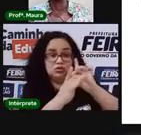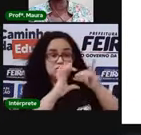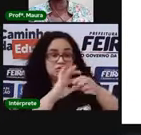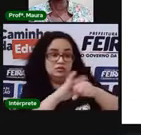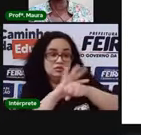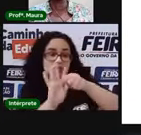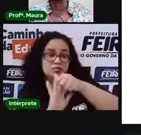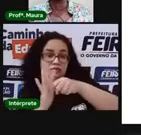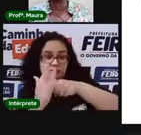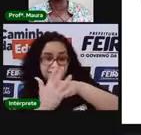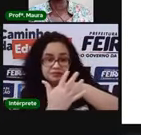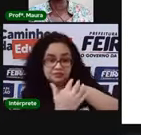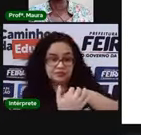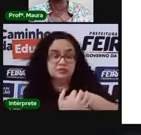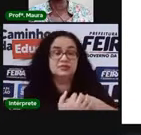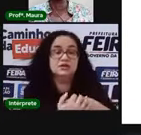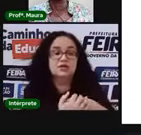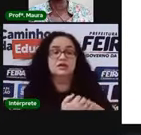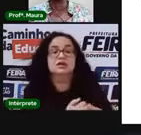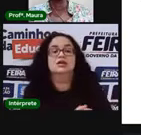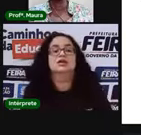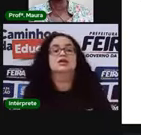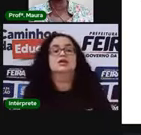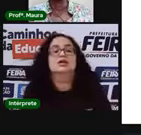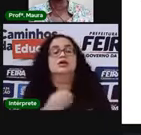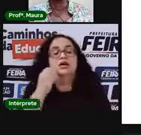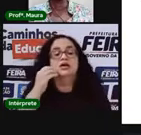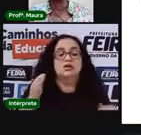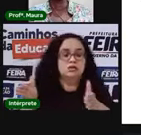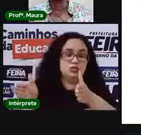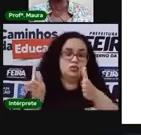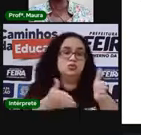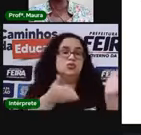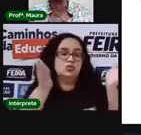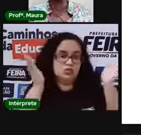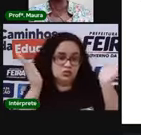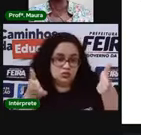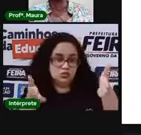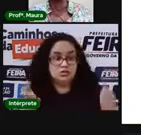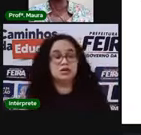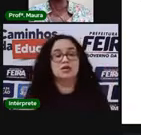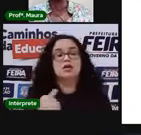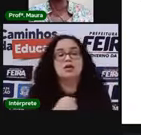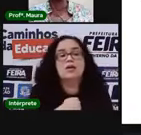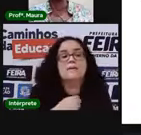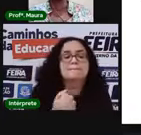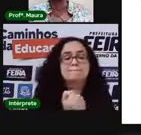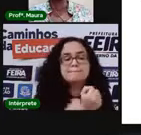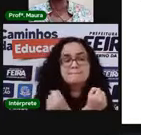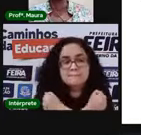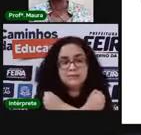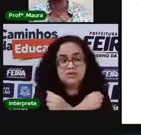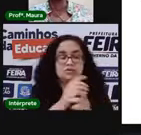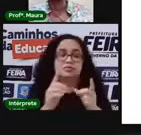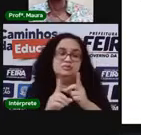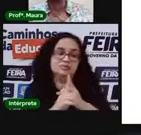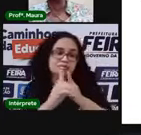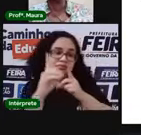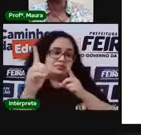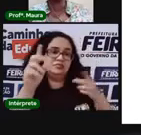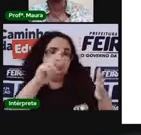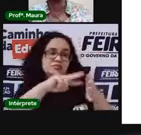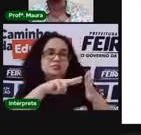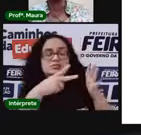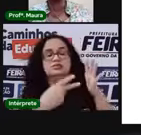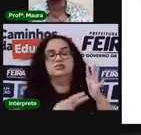contexto pandêmico. É uma espécie até de extensão do dia de hoje. O abraço de longe é uma ressignificação